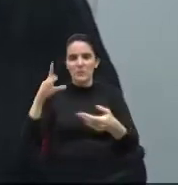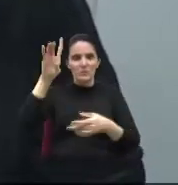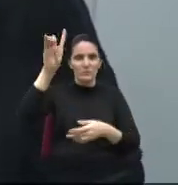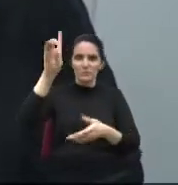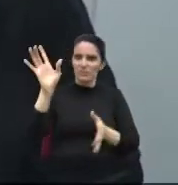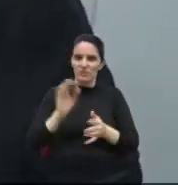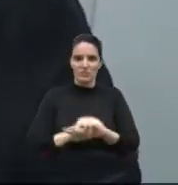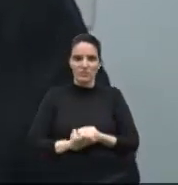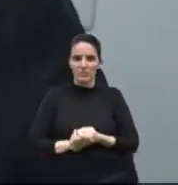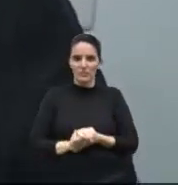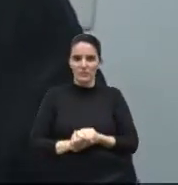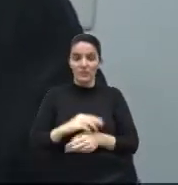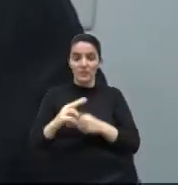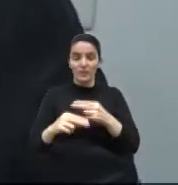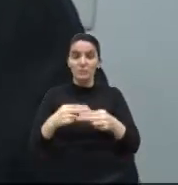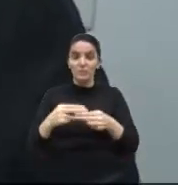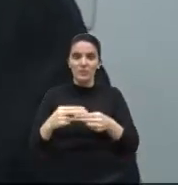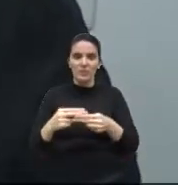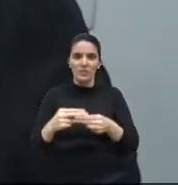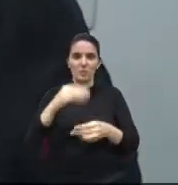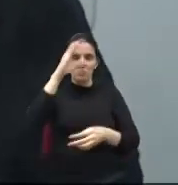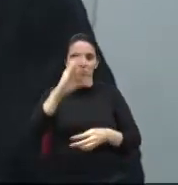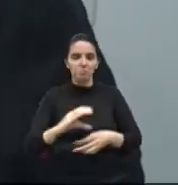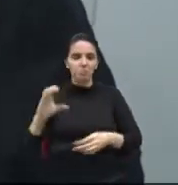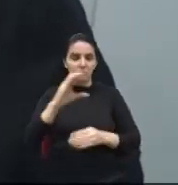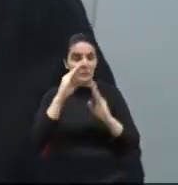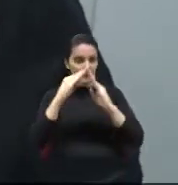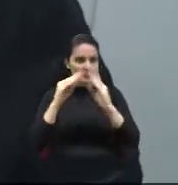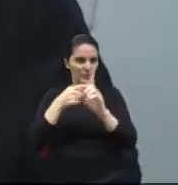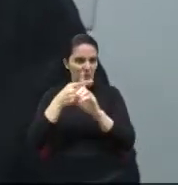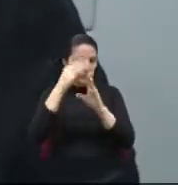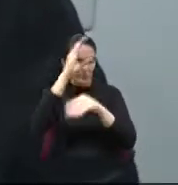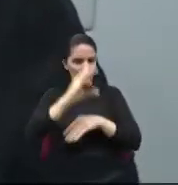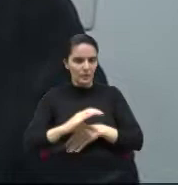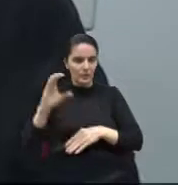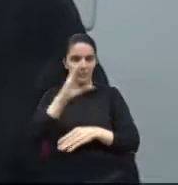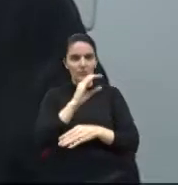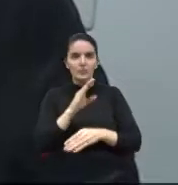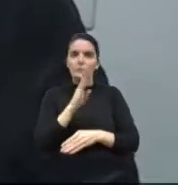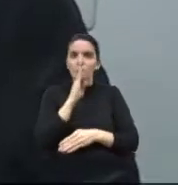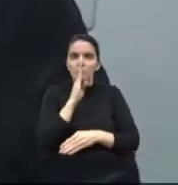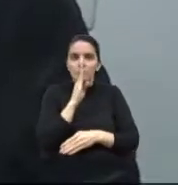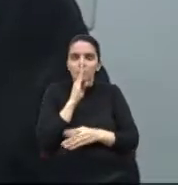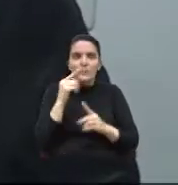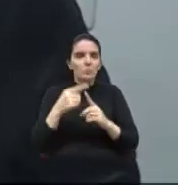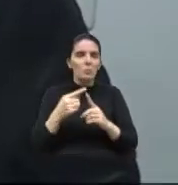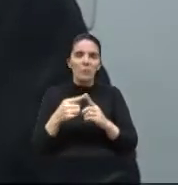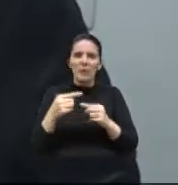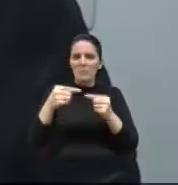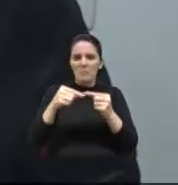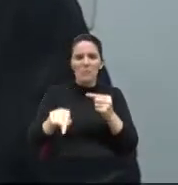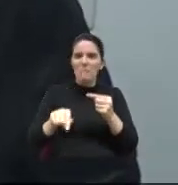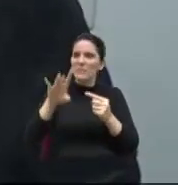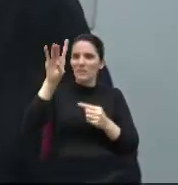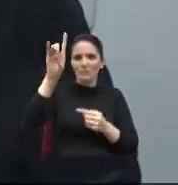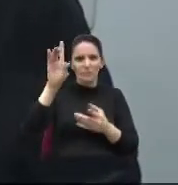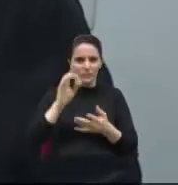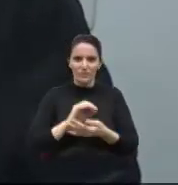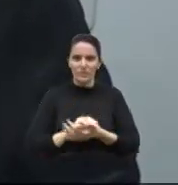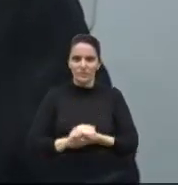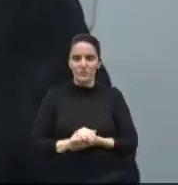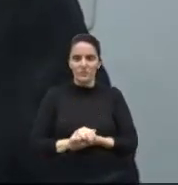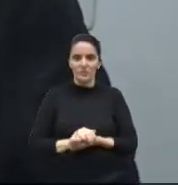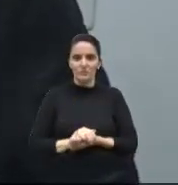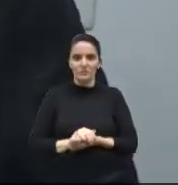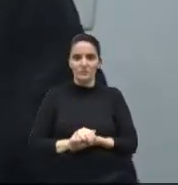Às vezes, hoje, muitos fazem aborto porque não têm o conhecimento. Então, às vezes, fica violento as palavras, e aí você